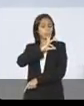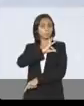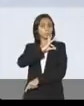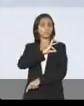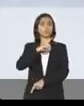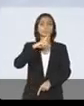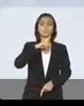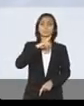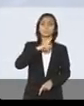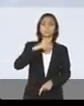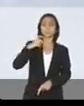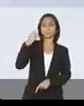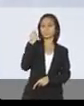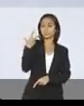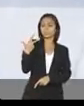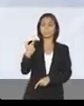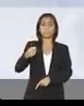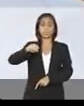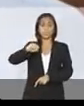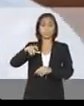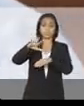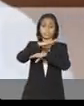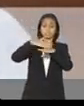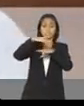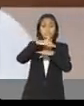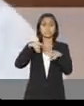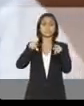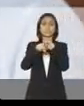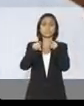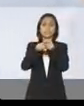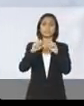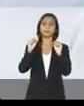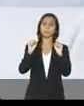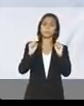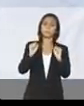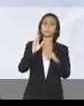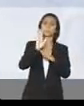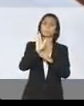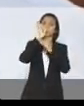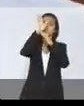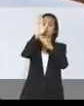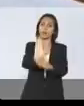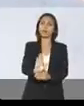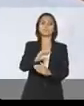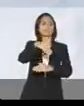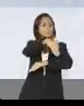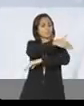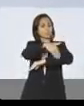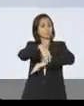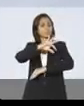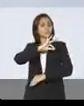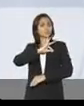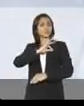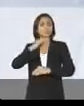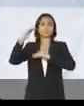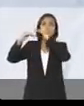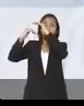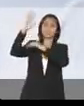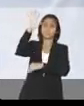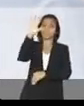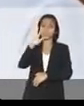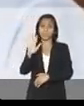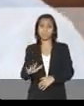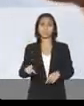policiais e fiscais da Receita e da Secretaria de Fazenda para que a gente possa desmontar as facções e asfixiar as fontes